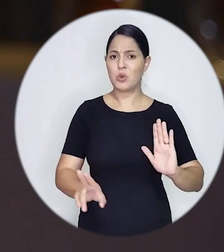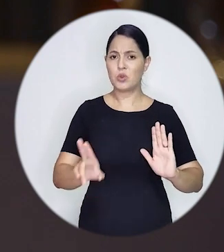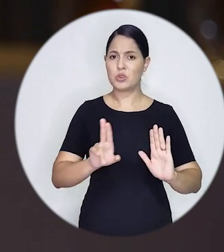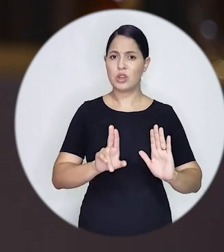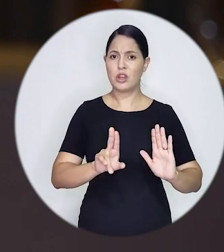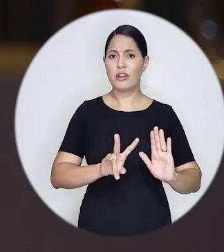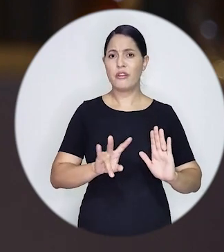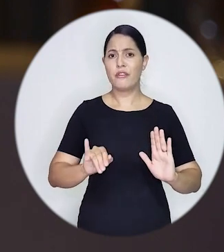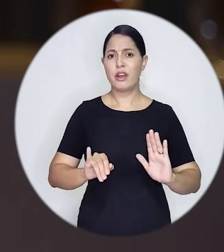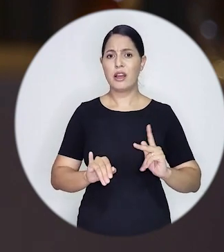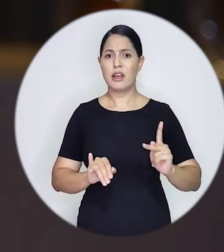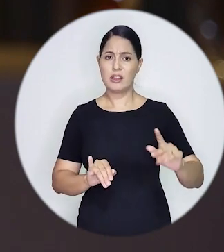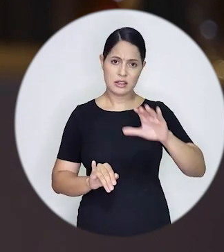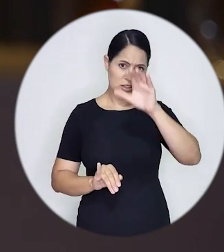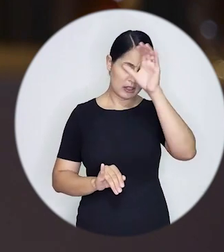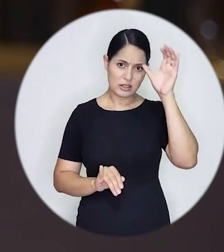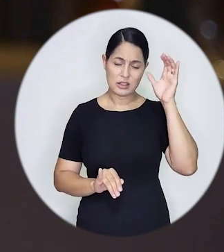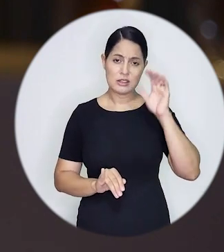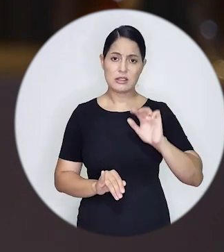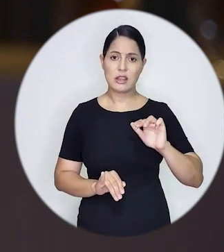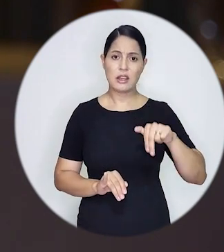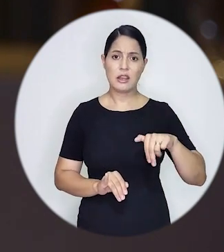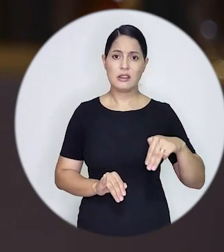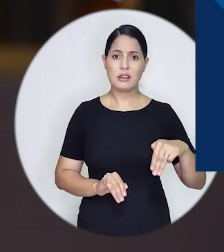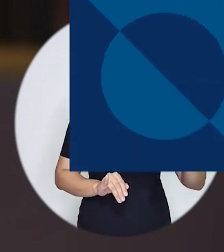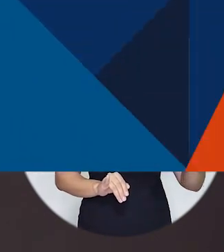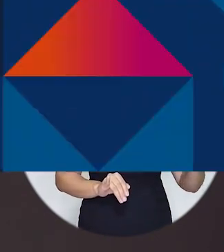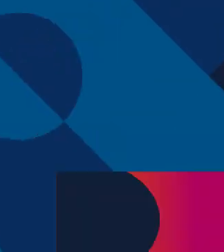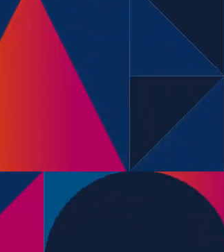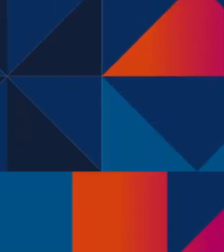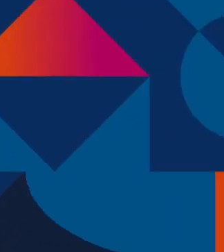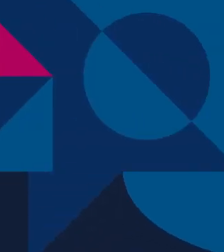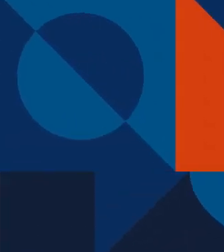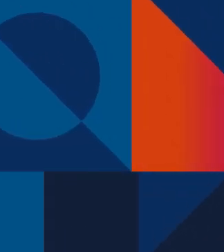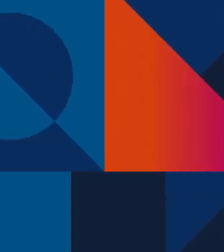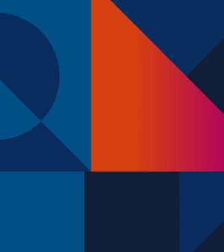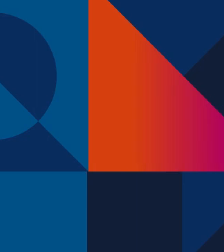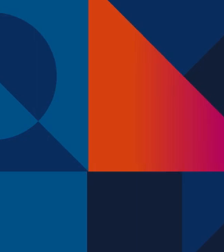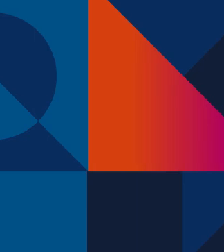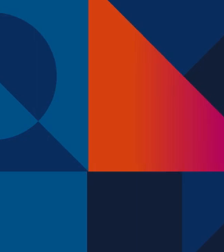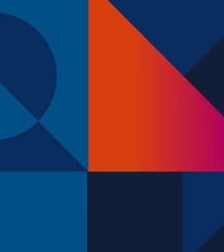regulação, competências e judicialização da saúde no país.